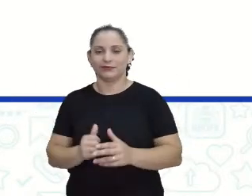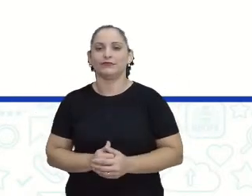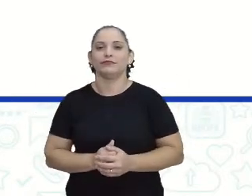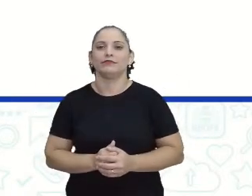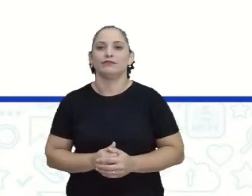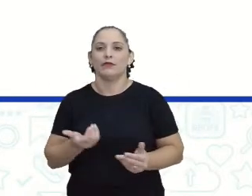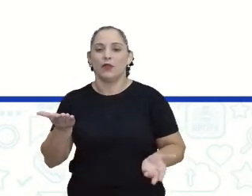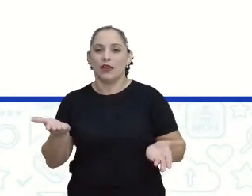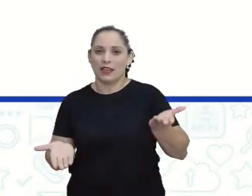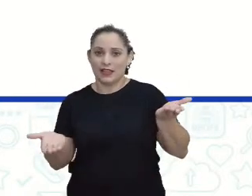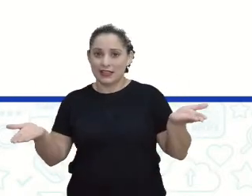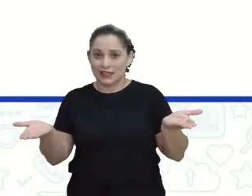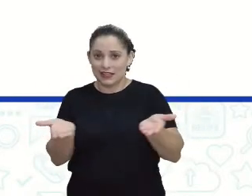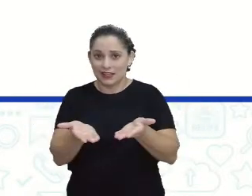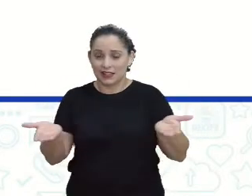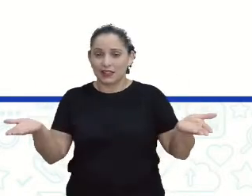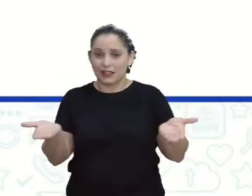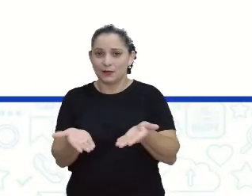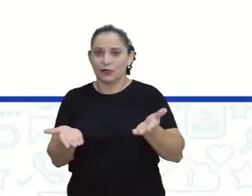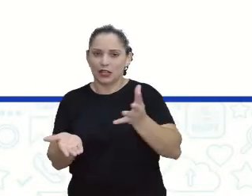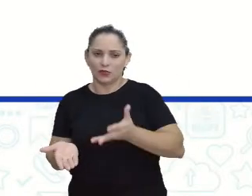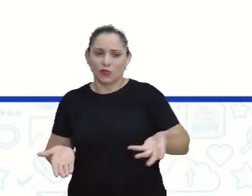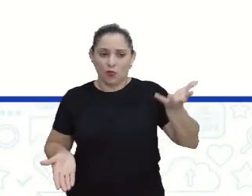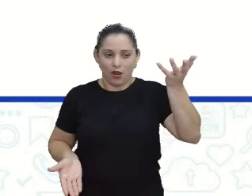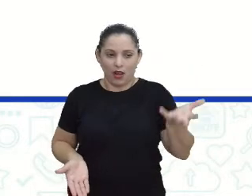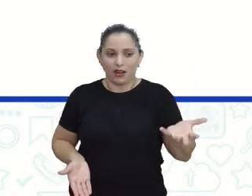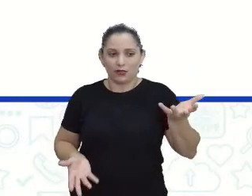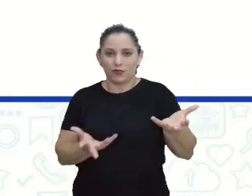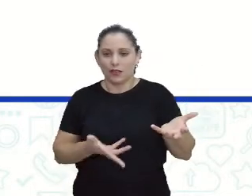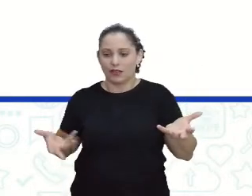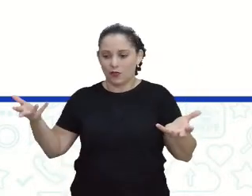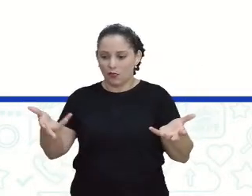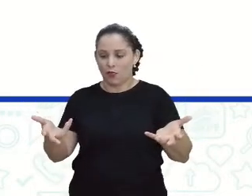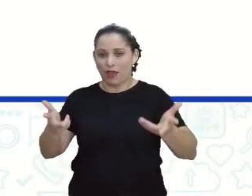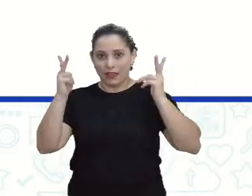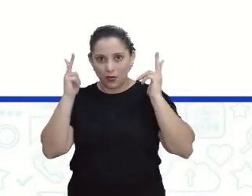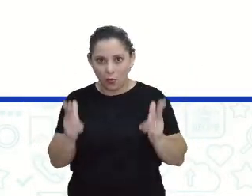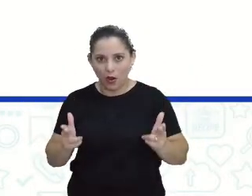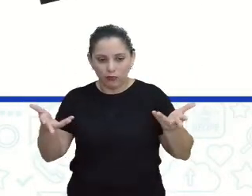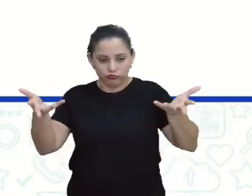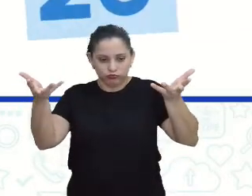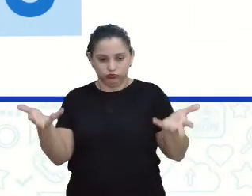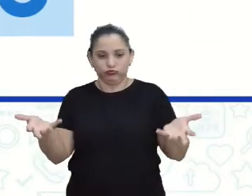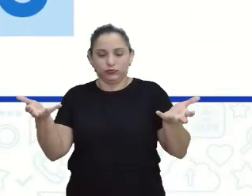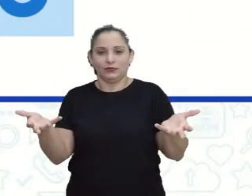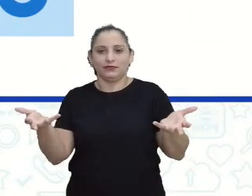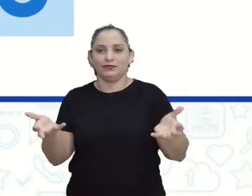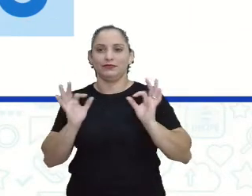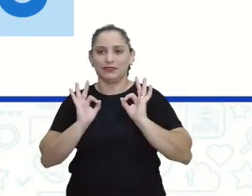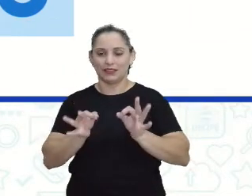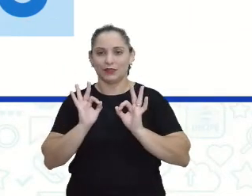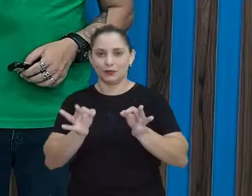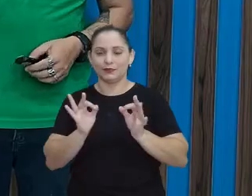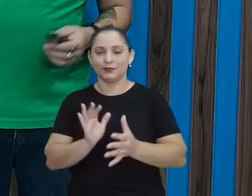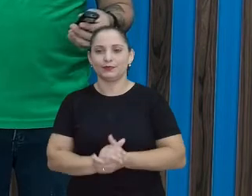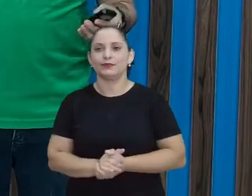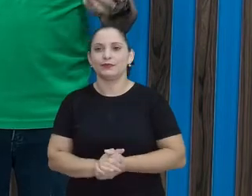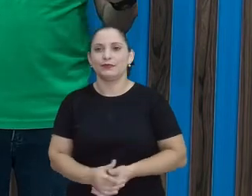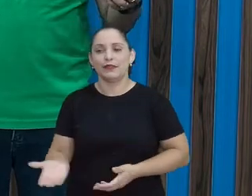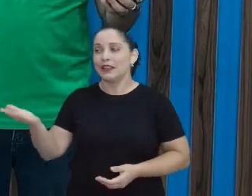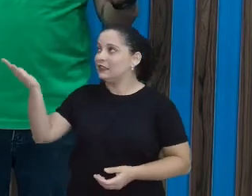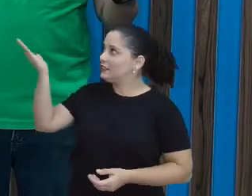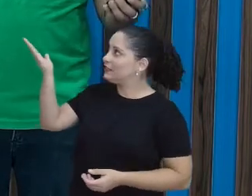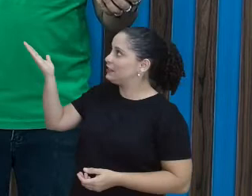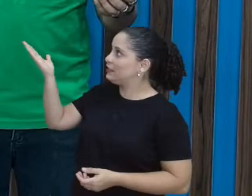o equilíbrio aí significa que o que tem de um lado é igual ao que tem do outro. Bom, então a gente tem aí, ó, no